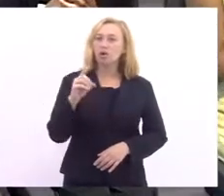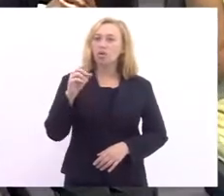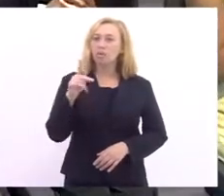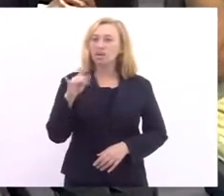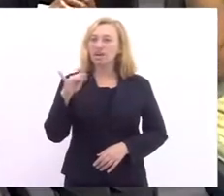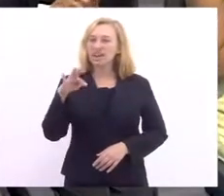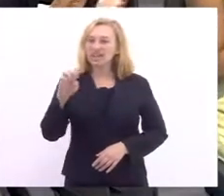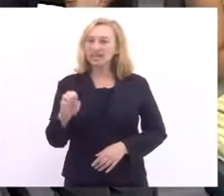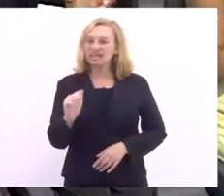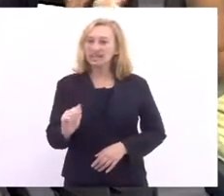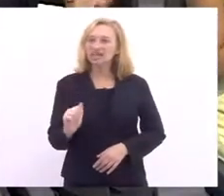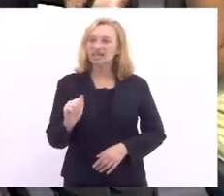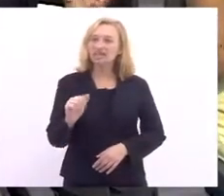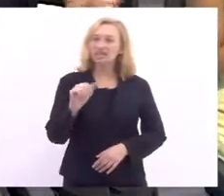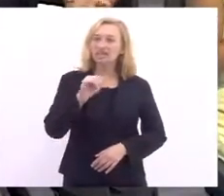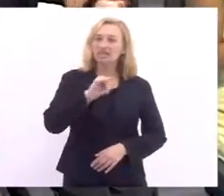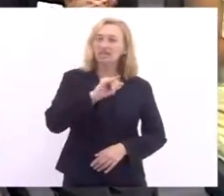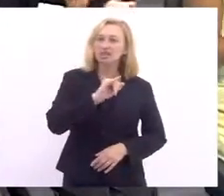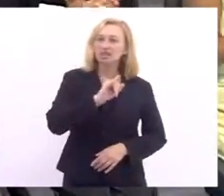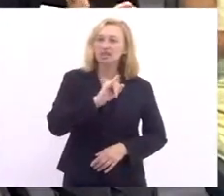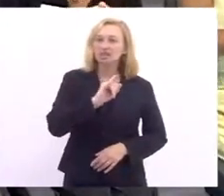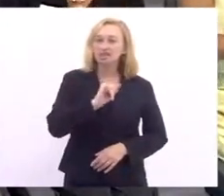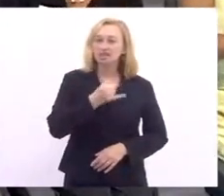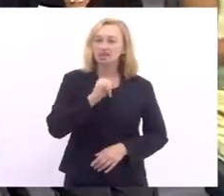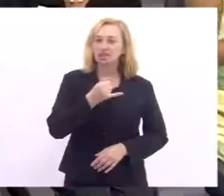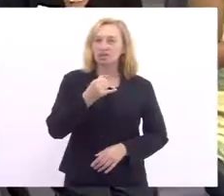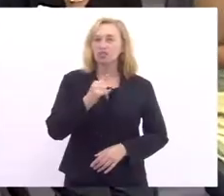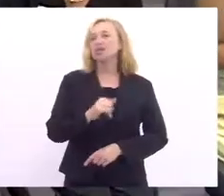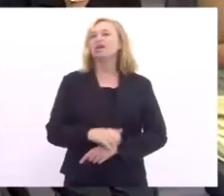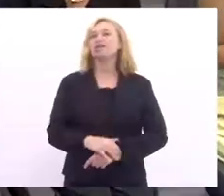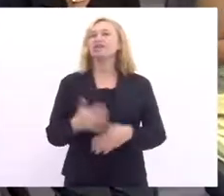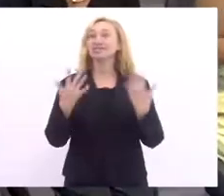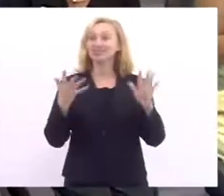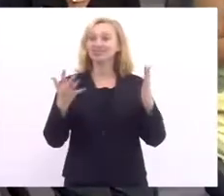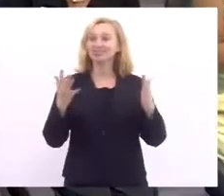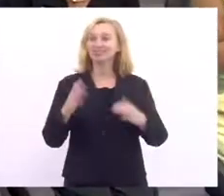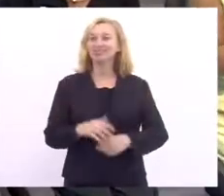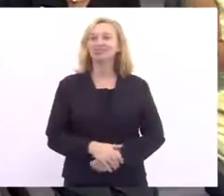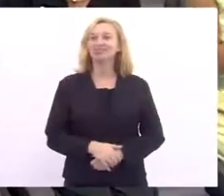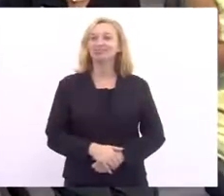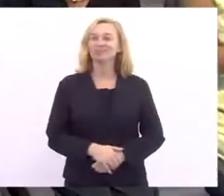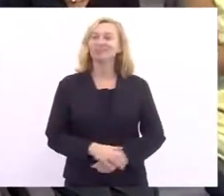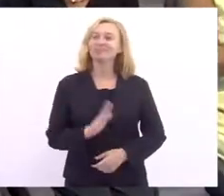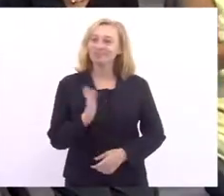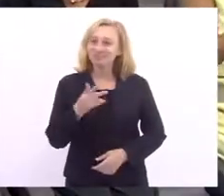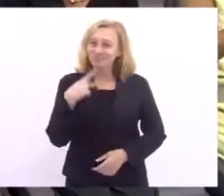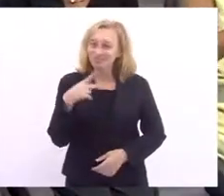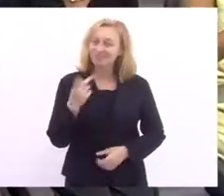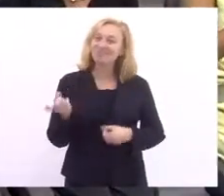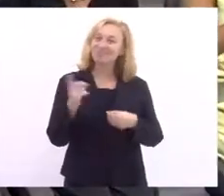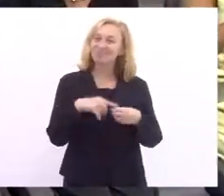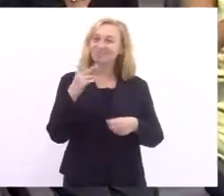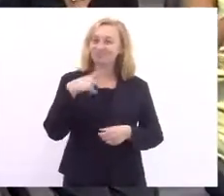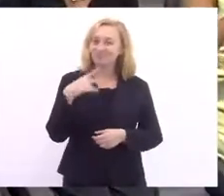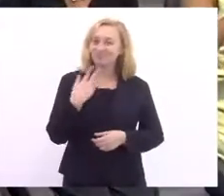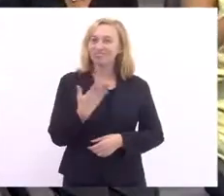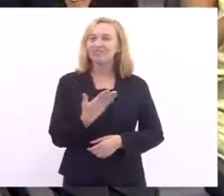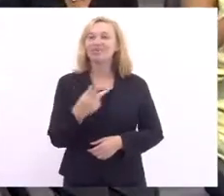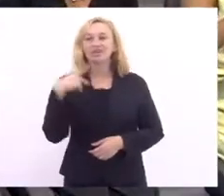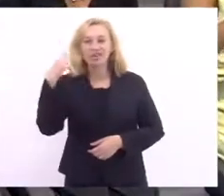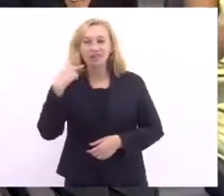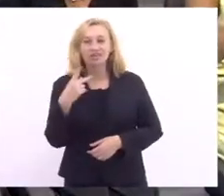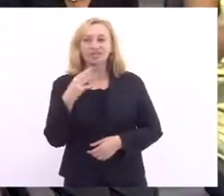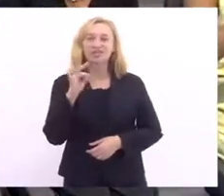muito importante e pela presença de viajar queria eu já tinha aceitado mas volta a citar está com dois carburadores